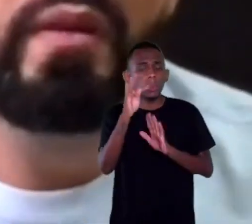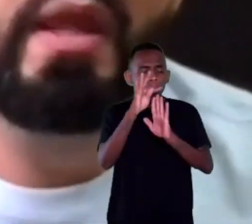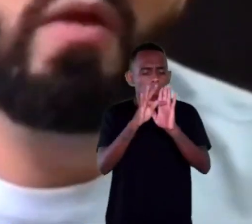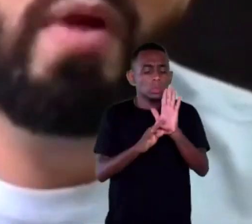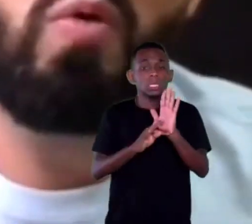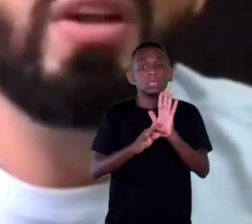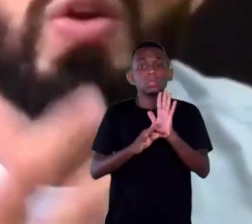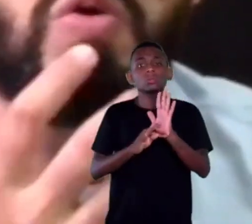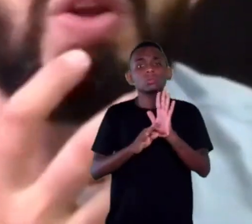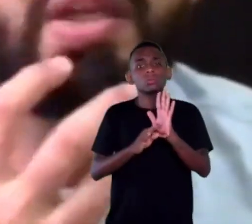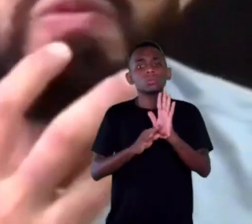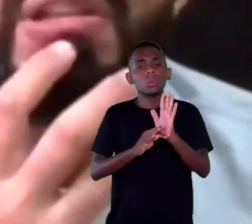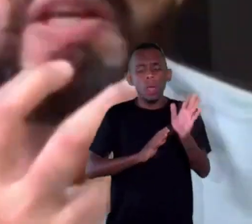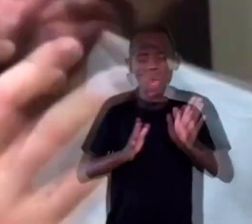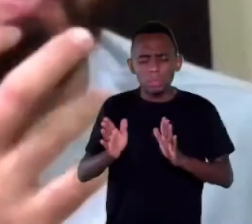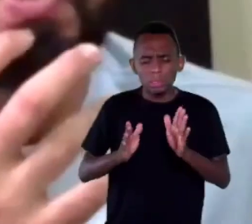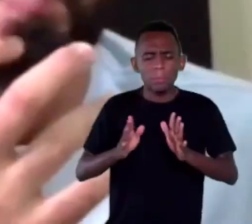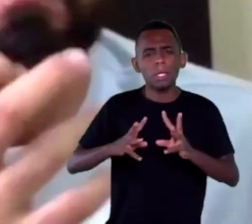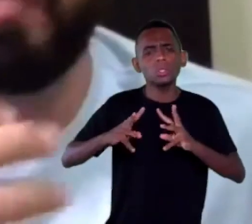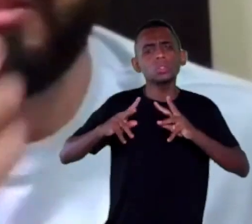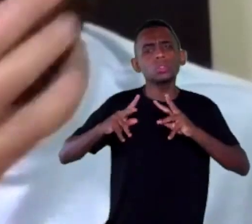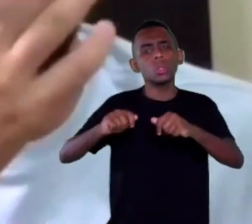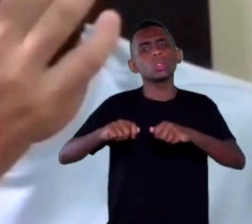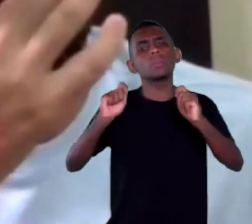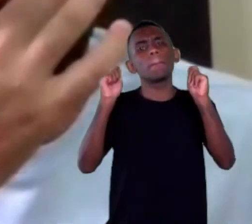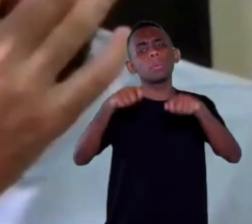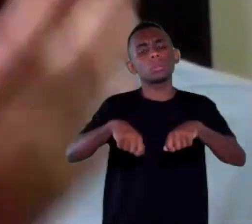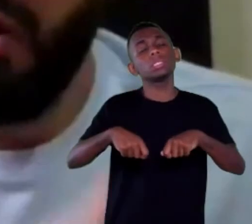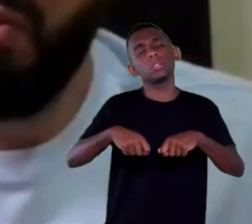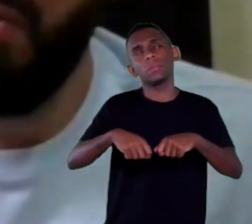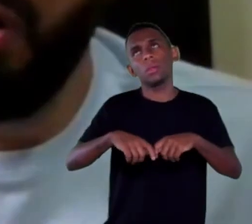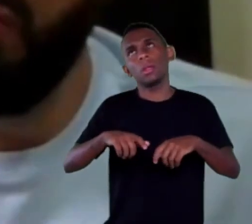mundo, né? Uma coisa ou outra, um texto ou outro, vai ter